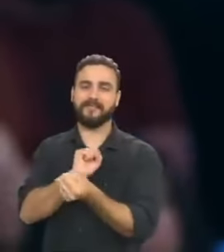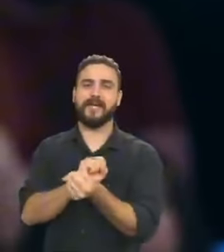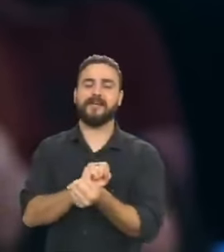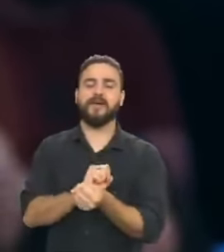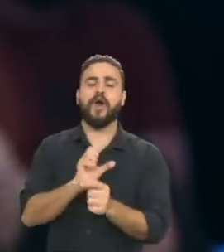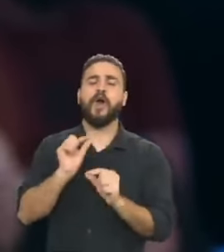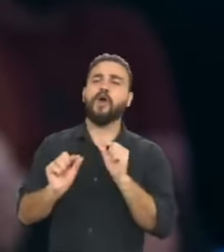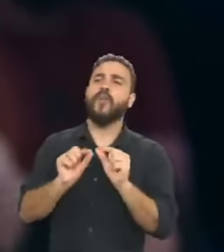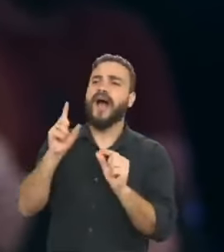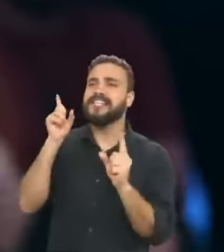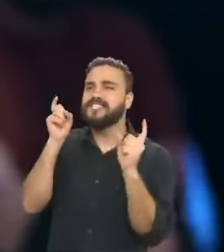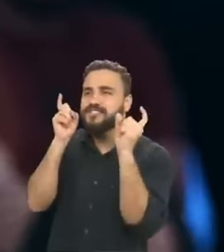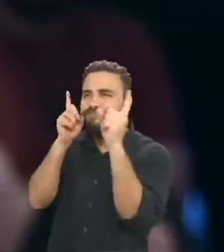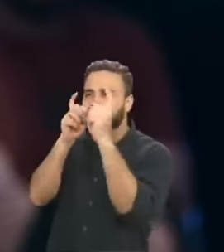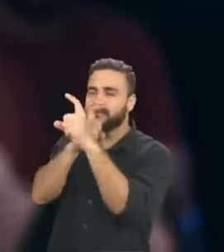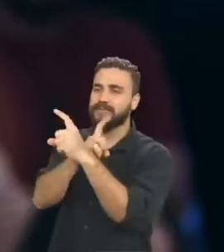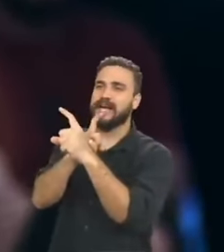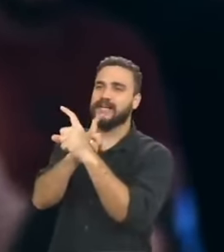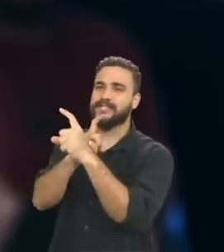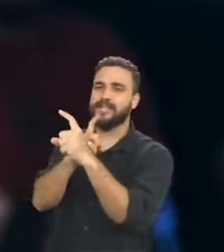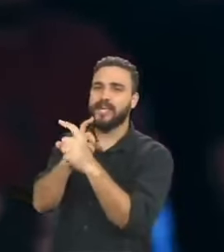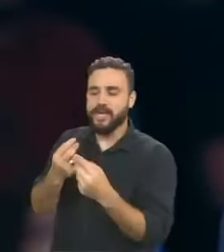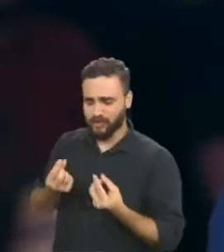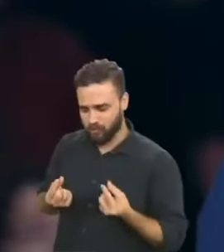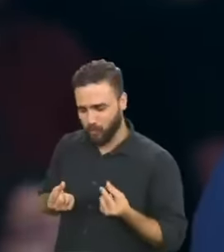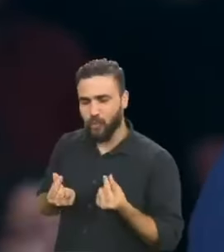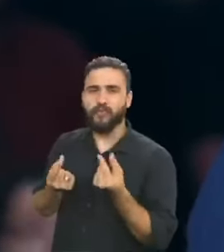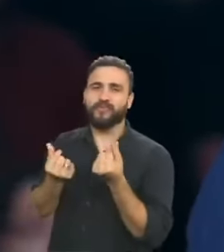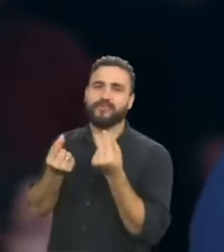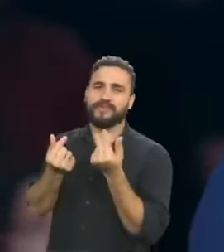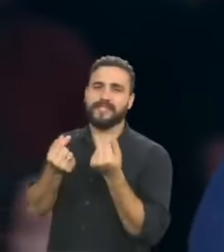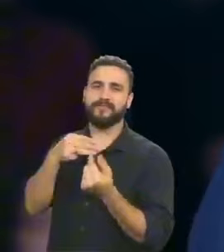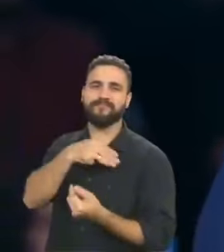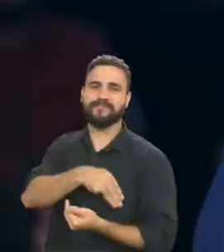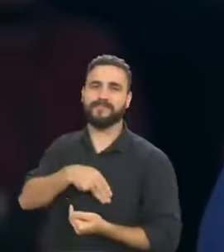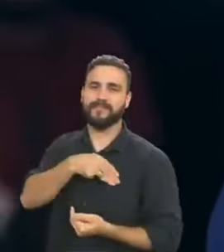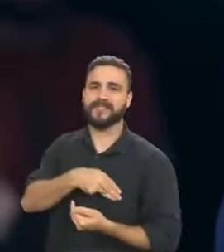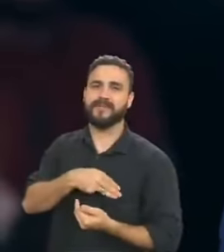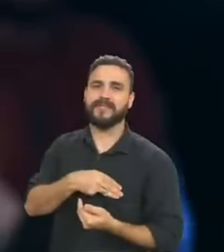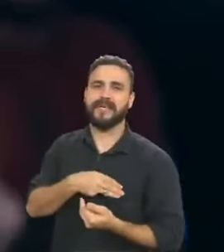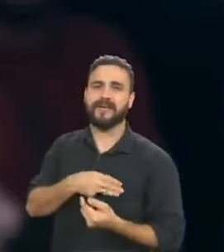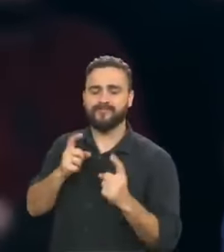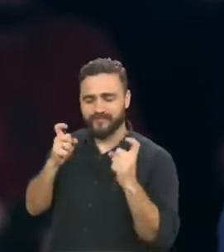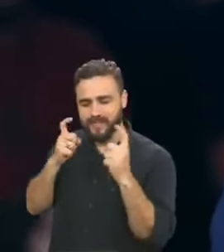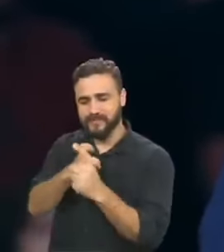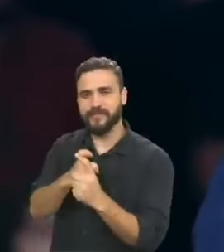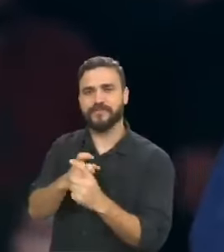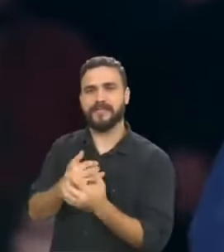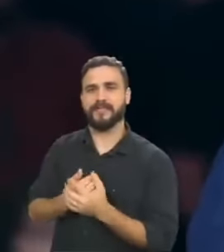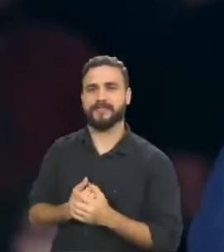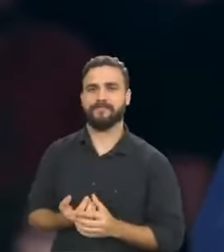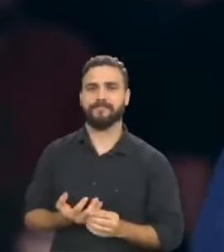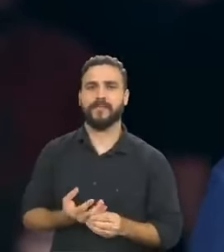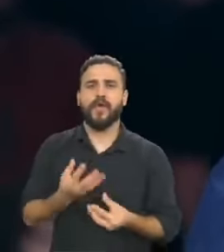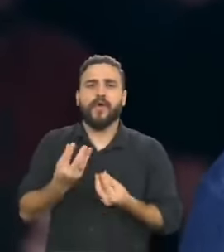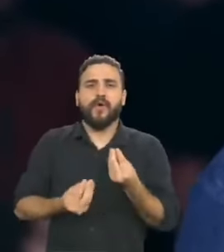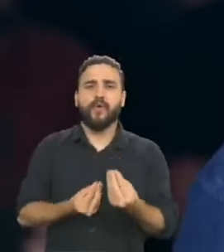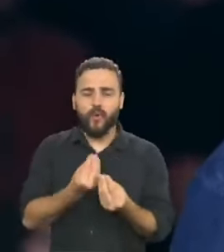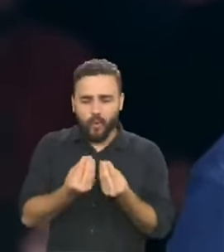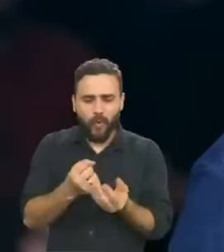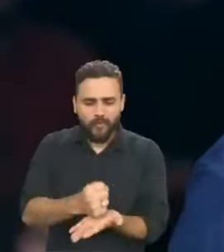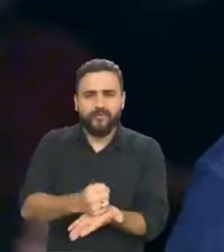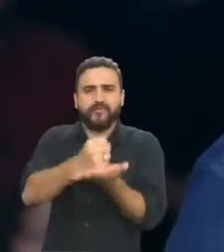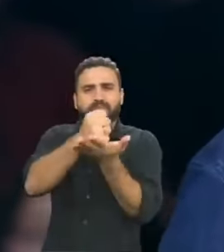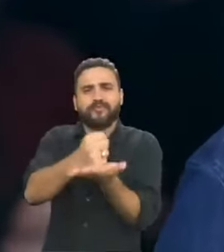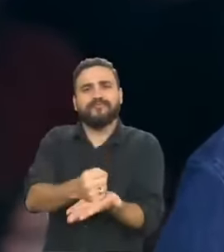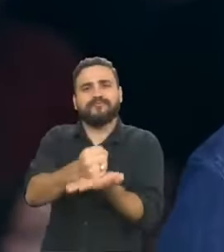financiamento, do sustento de um missionário, principalmente na área do sertão. Difícil não é gerar o projeto, é manter o projeto,